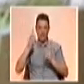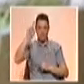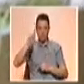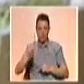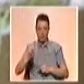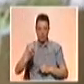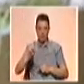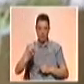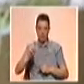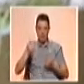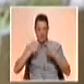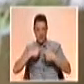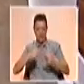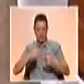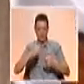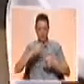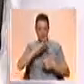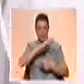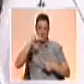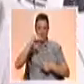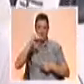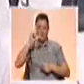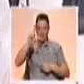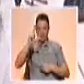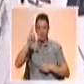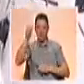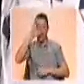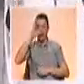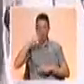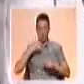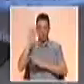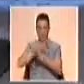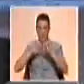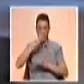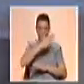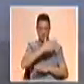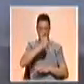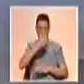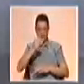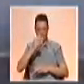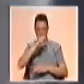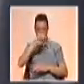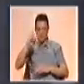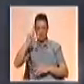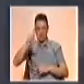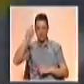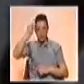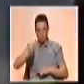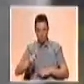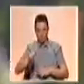dia, gastam 400 litros de água. Nós, na Europa, andamos entre 150 a 300 litros por